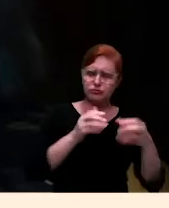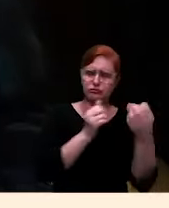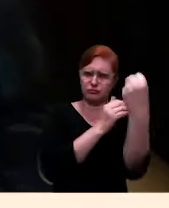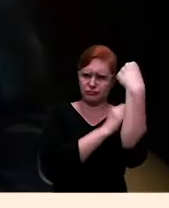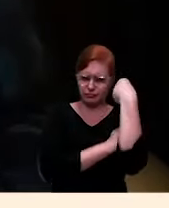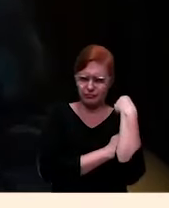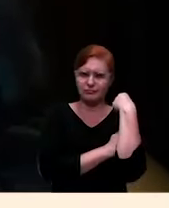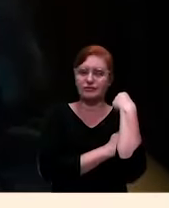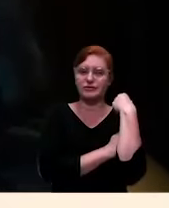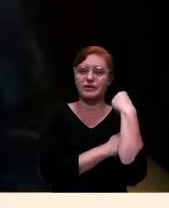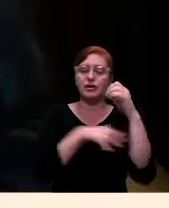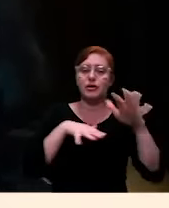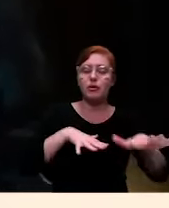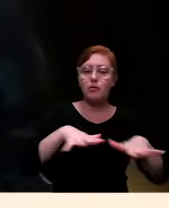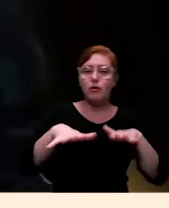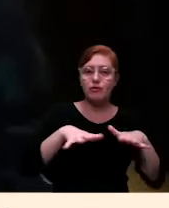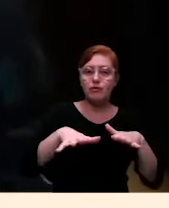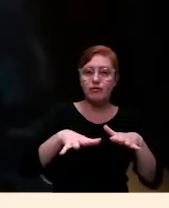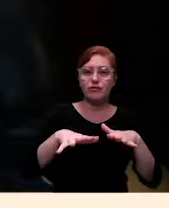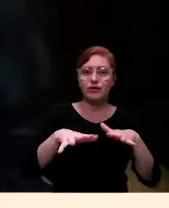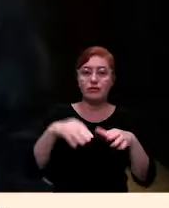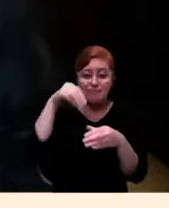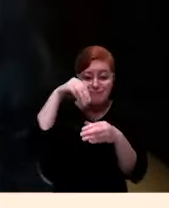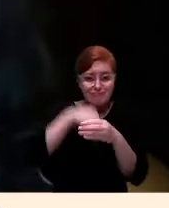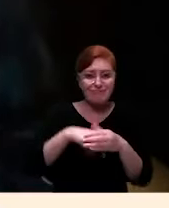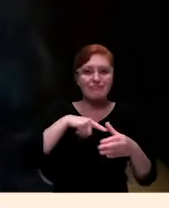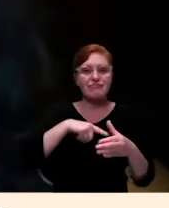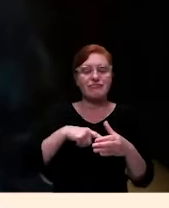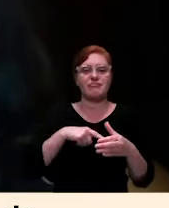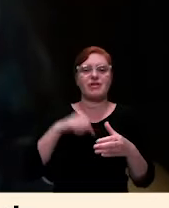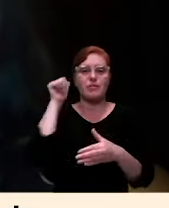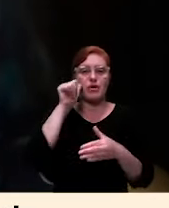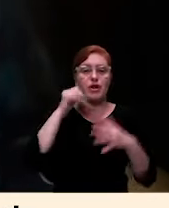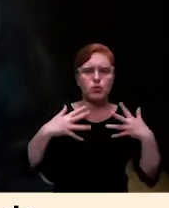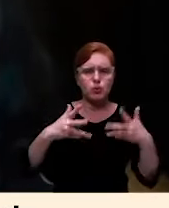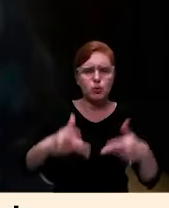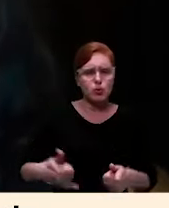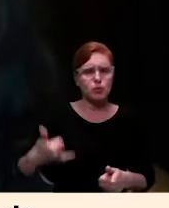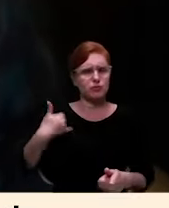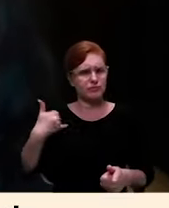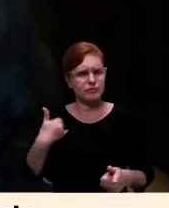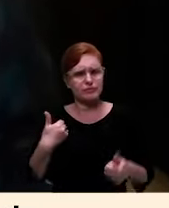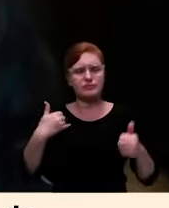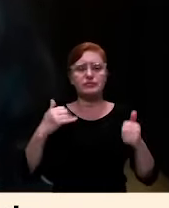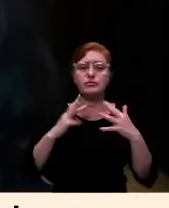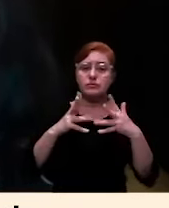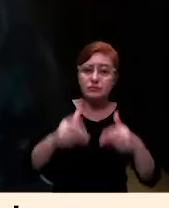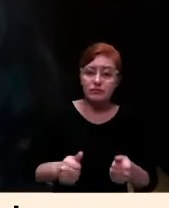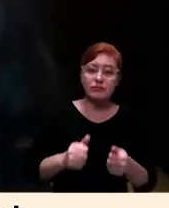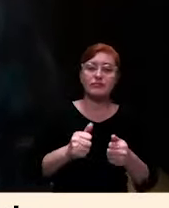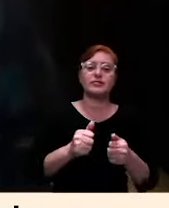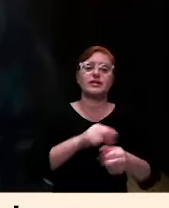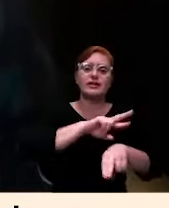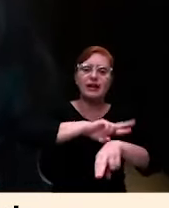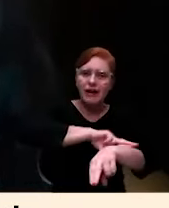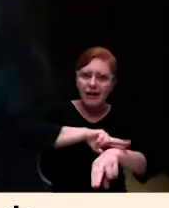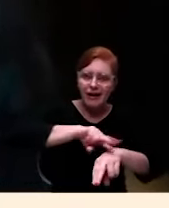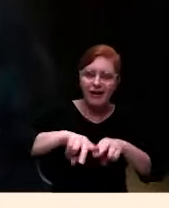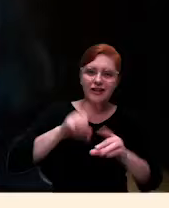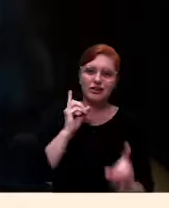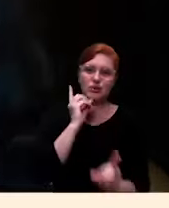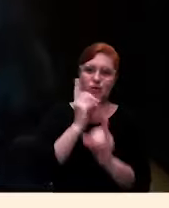movimento feminista, um movimento onde todas as mulheres de todas as idades, de todas as cores se